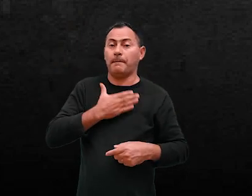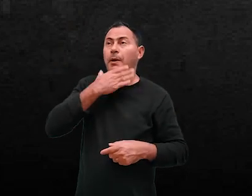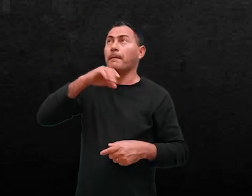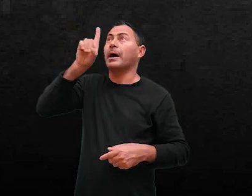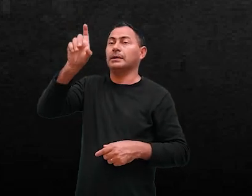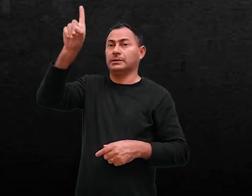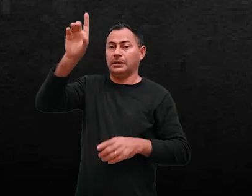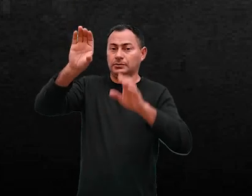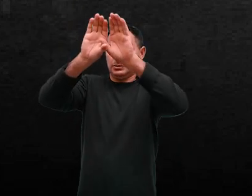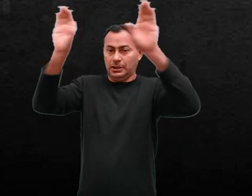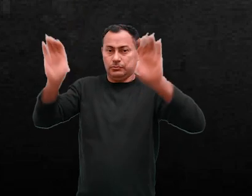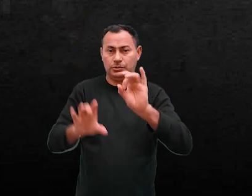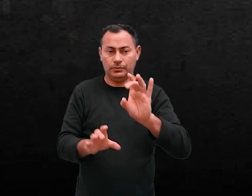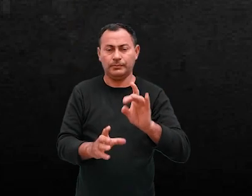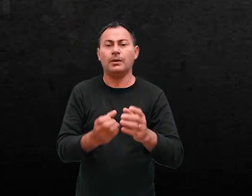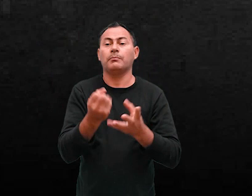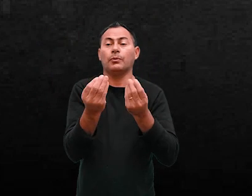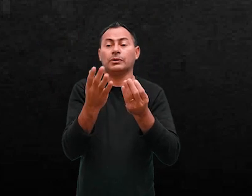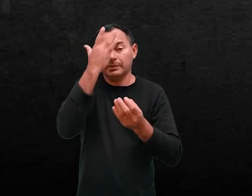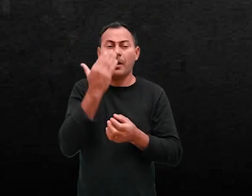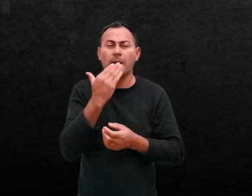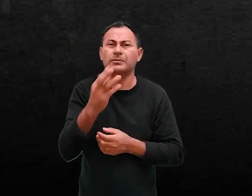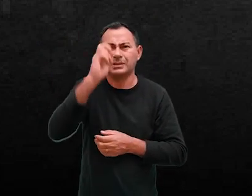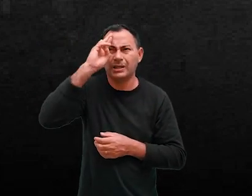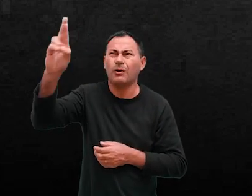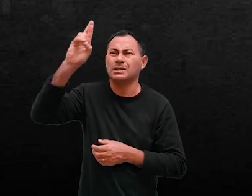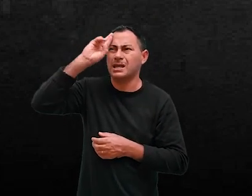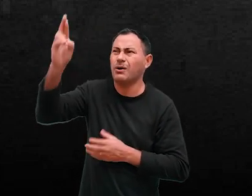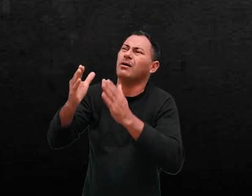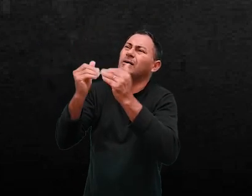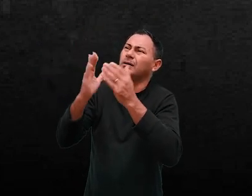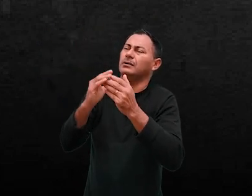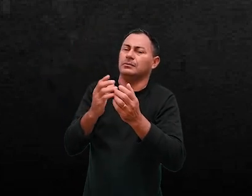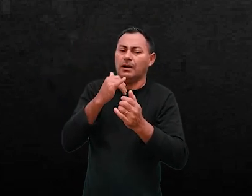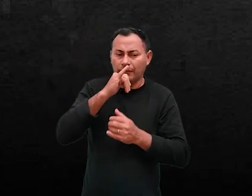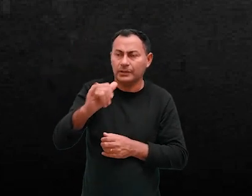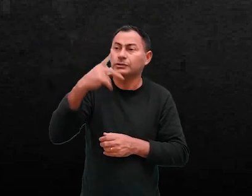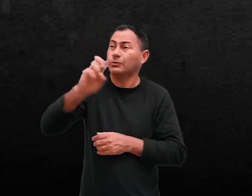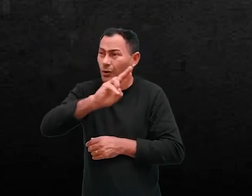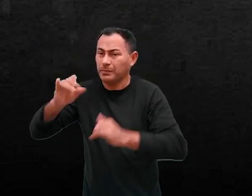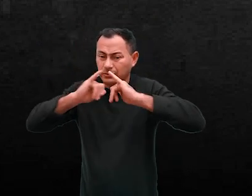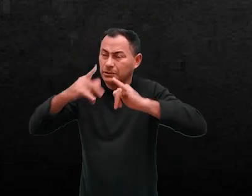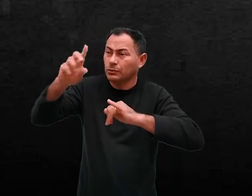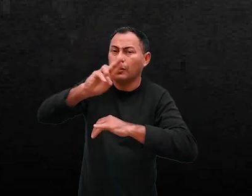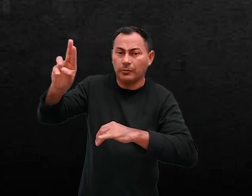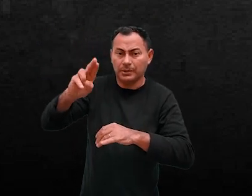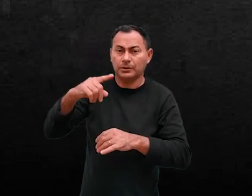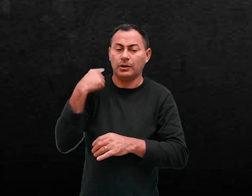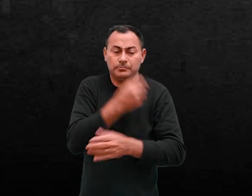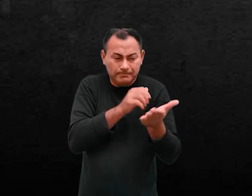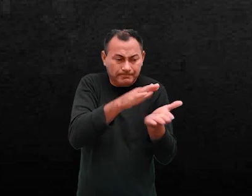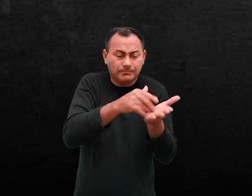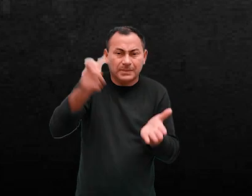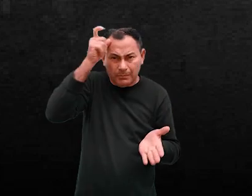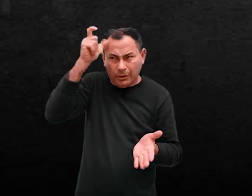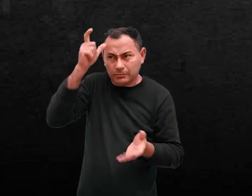que está nos céus. Muitos me dirão naquele dia: Senhor, Senhor, não profetizamos em teu nome? Em teu nome não